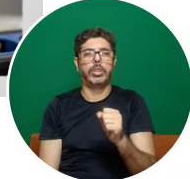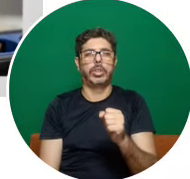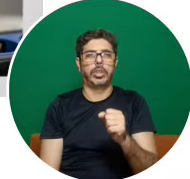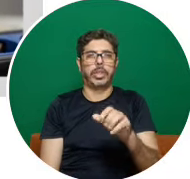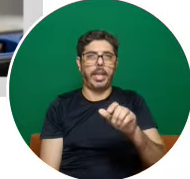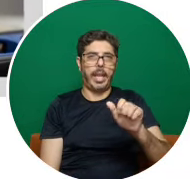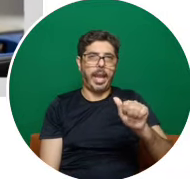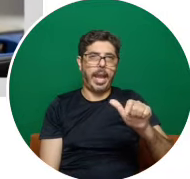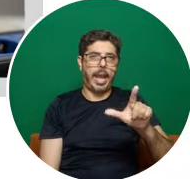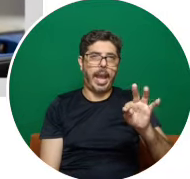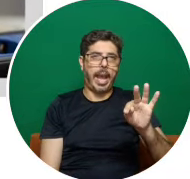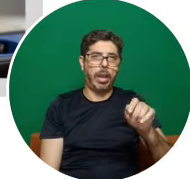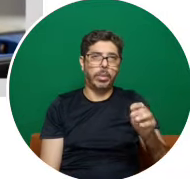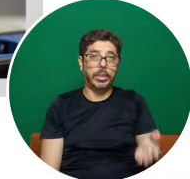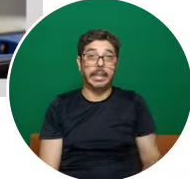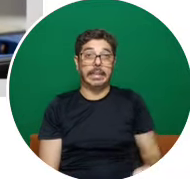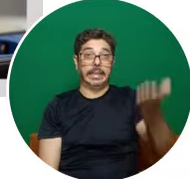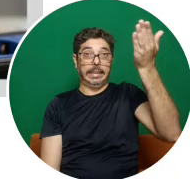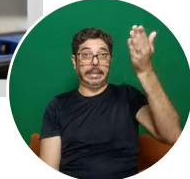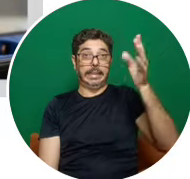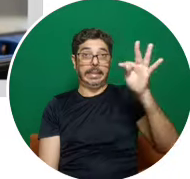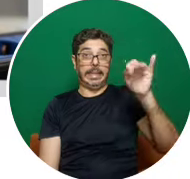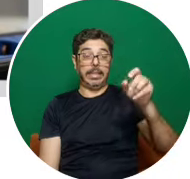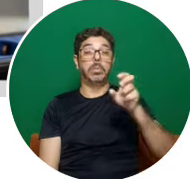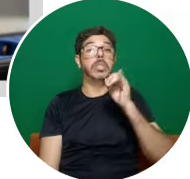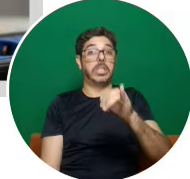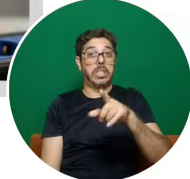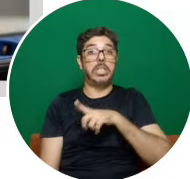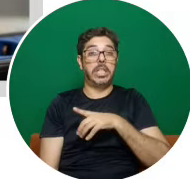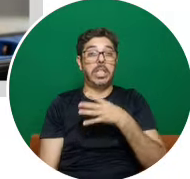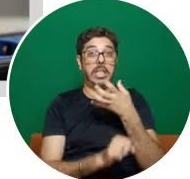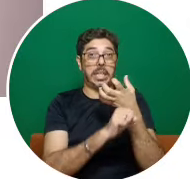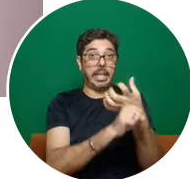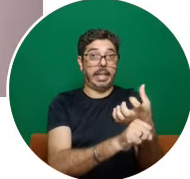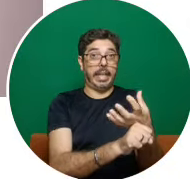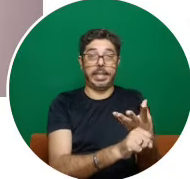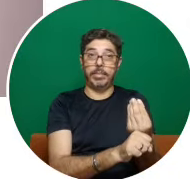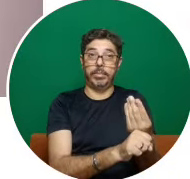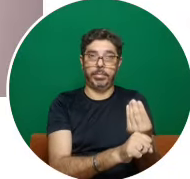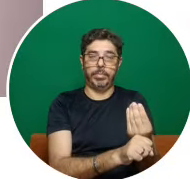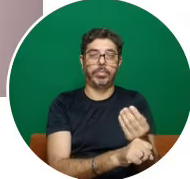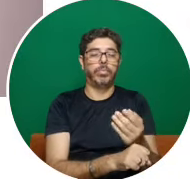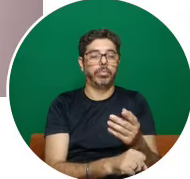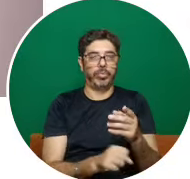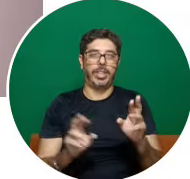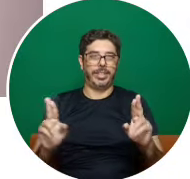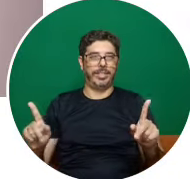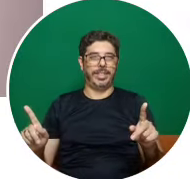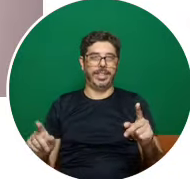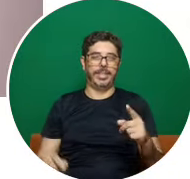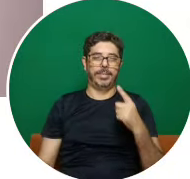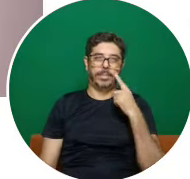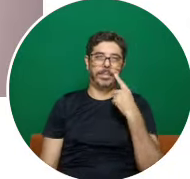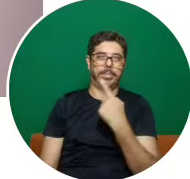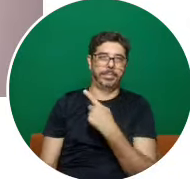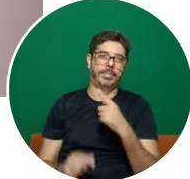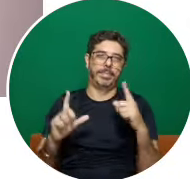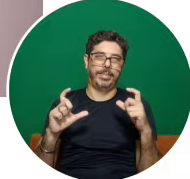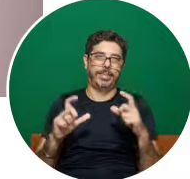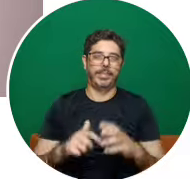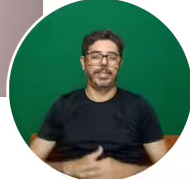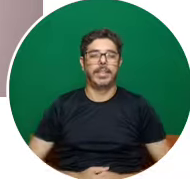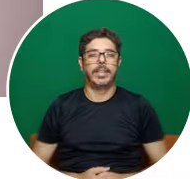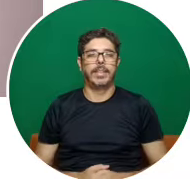implicar numa energia muito alta apenas se houver muita carga envolvida. Os conceitos de energia e potencial elétricos